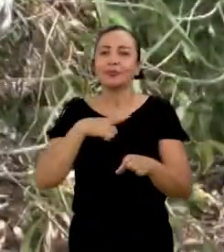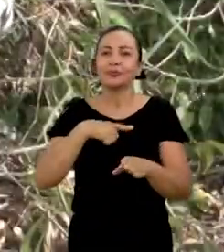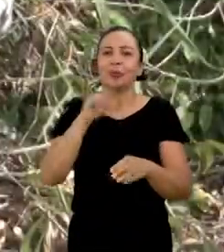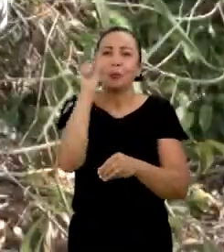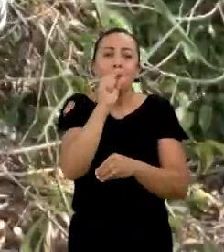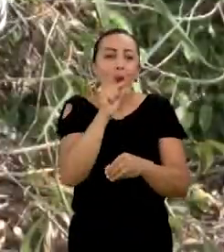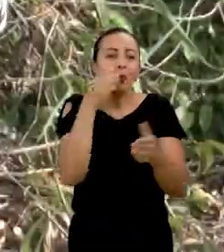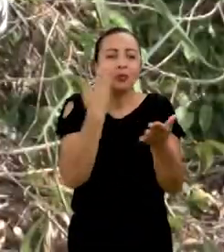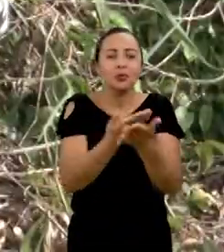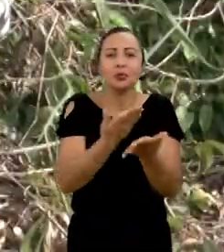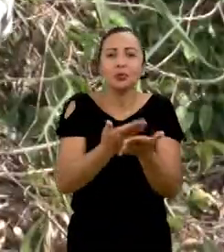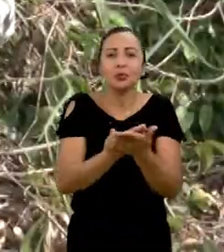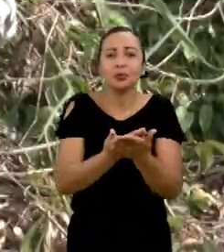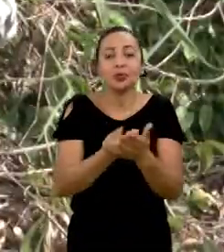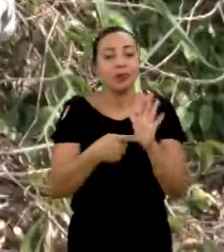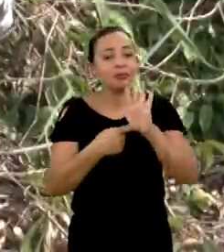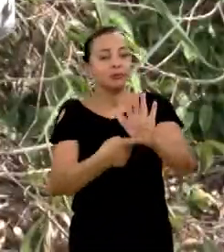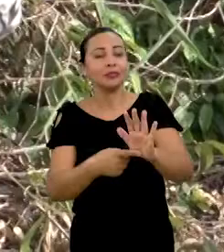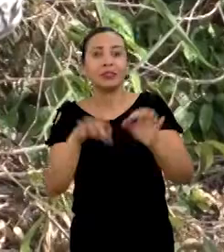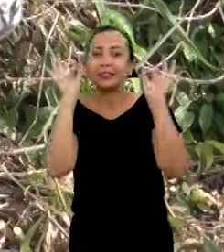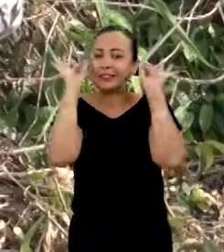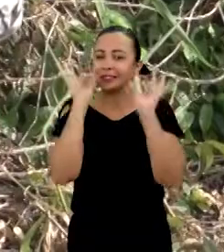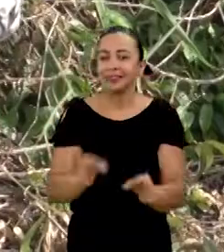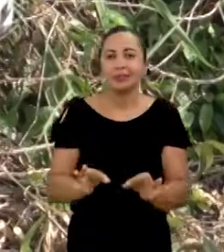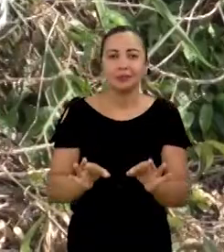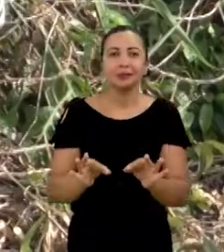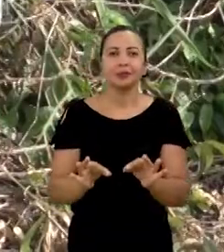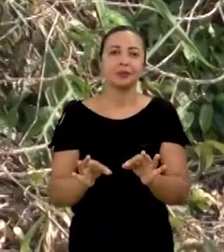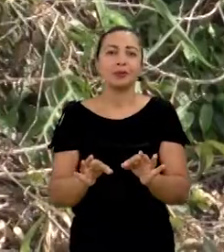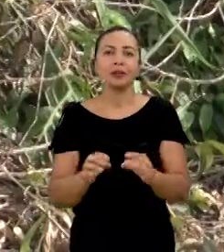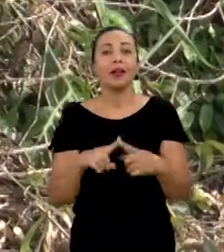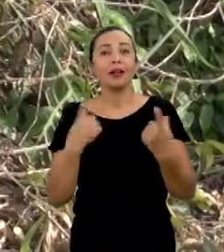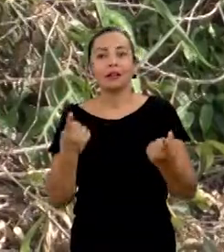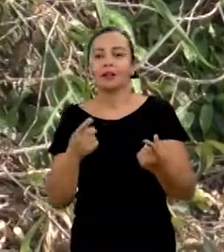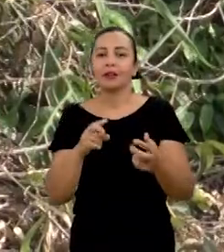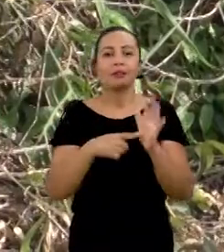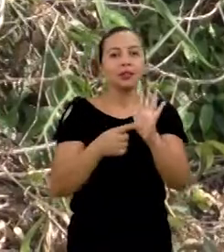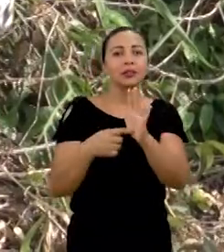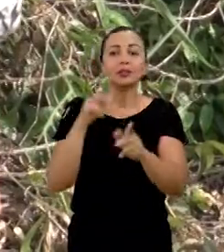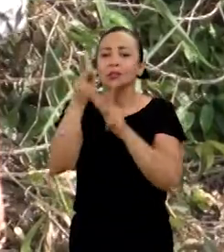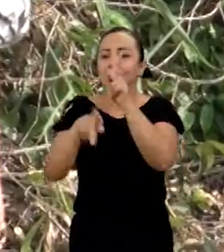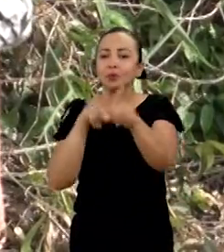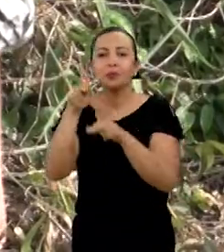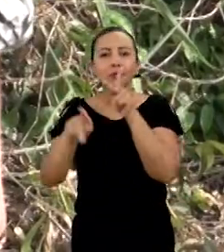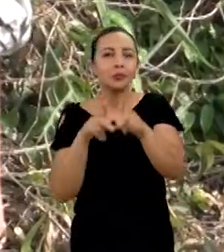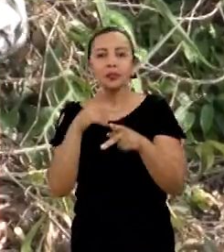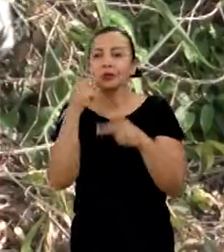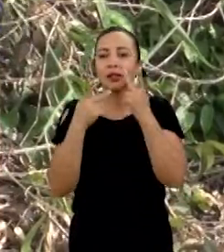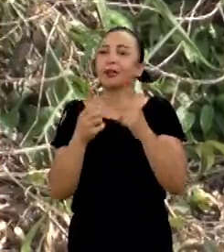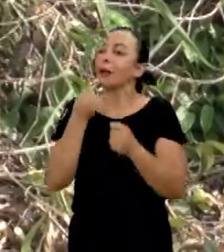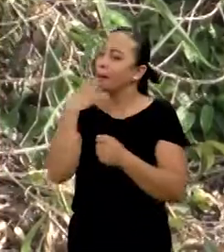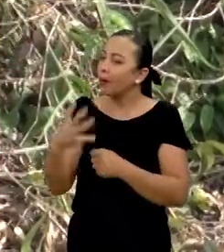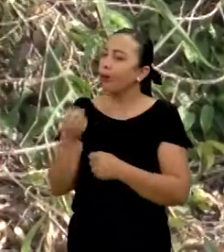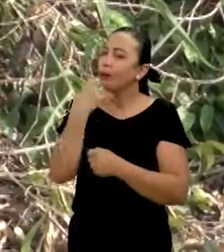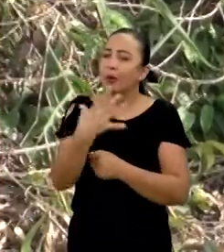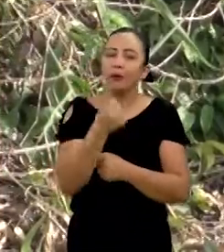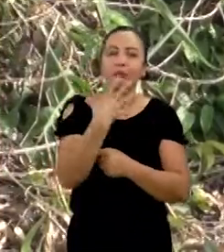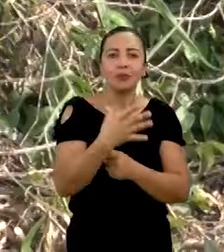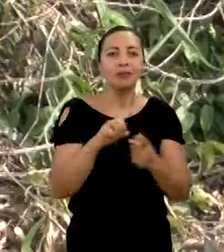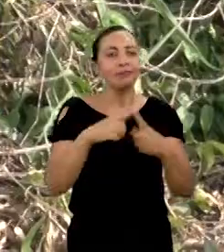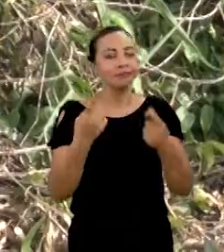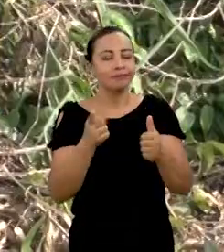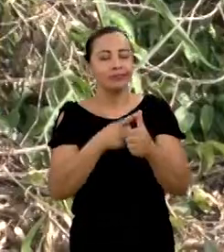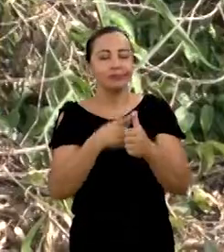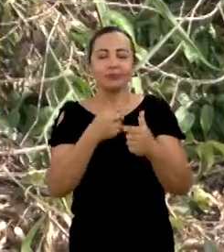científicos comprovando essa ação, mesmo sendo indicada popularmente para esse uso. Então, a